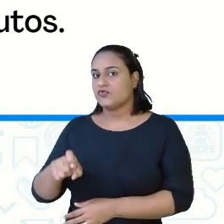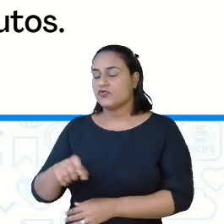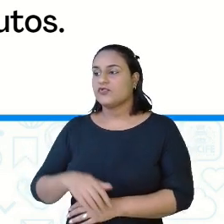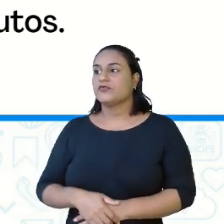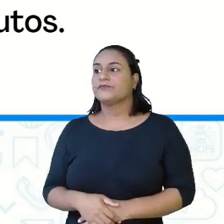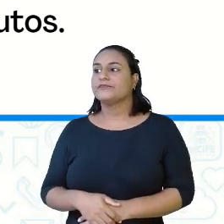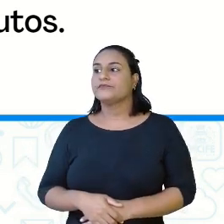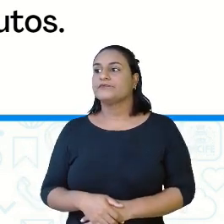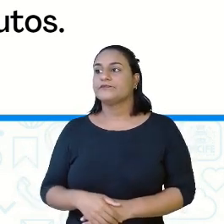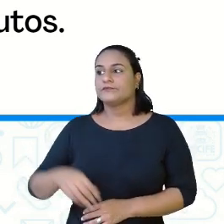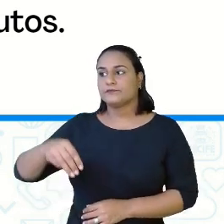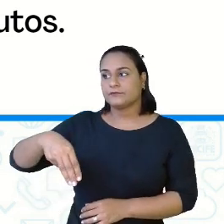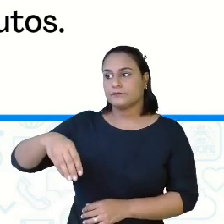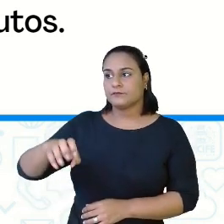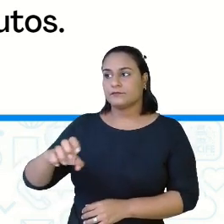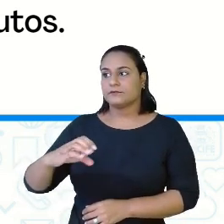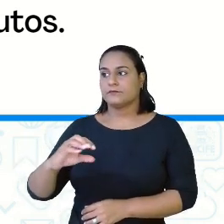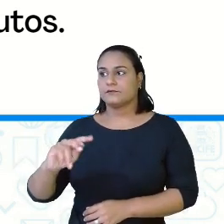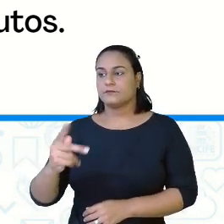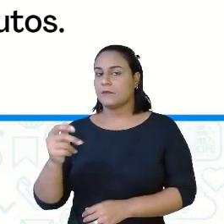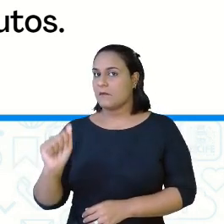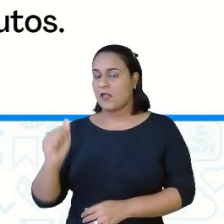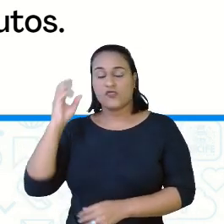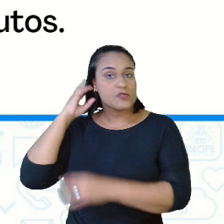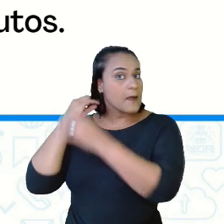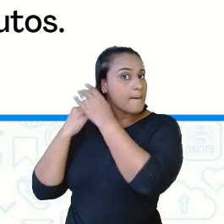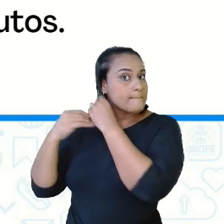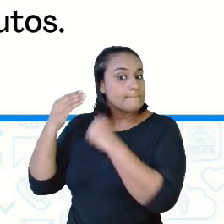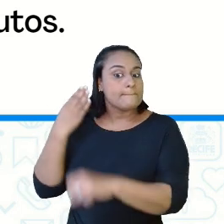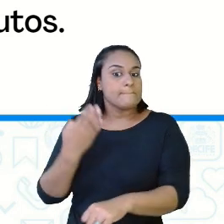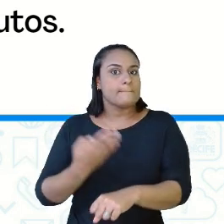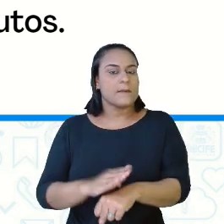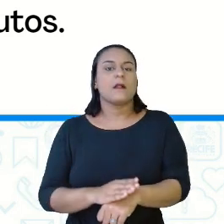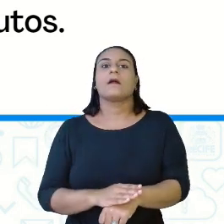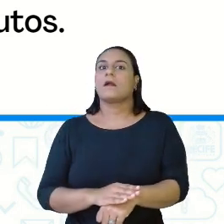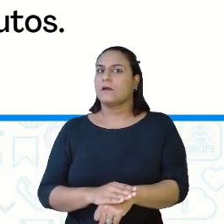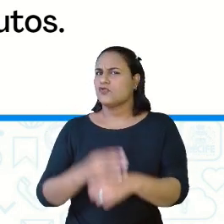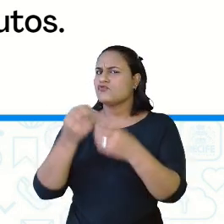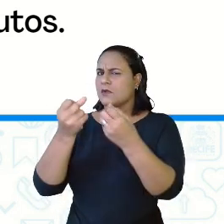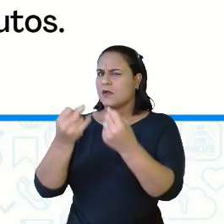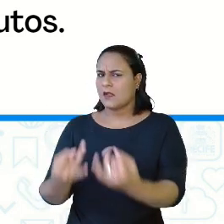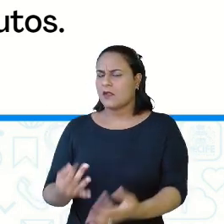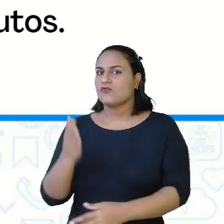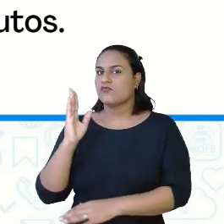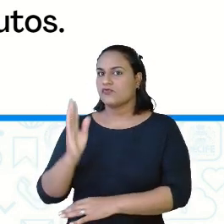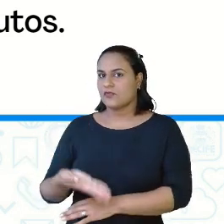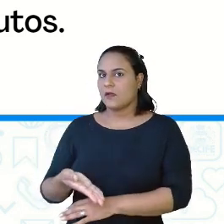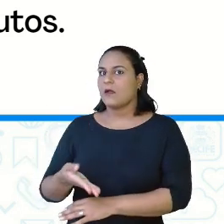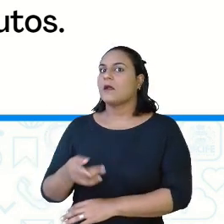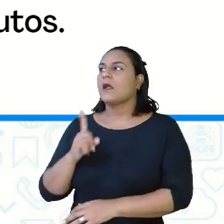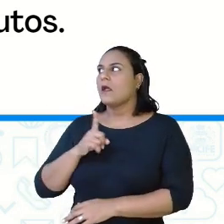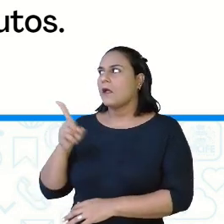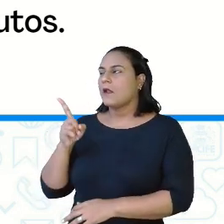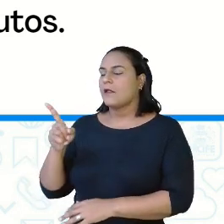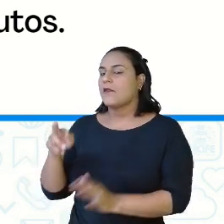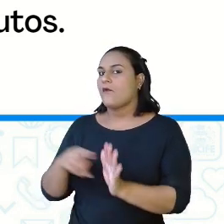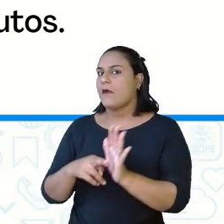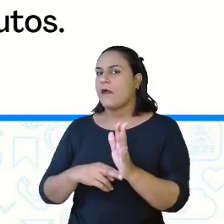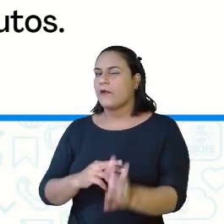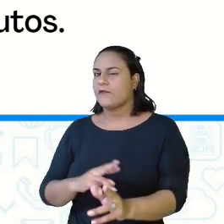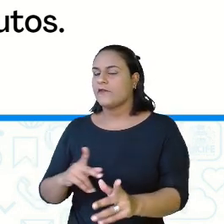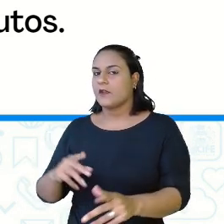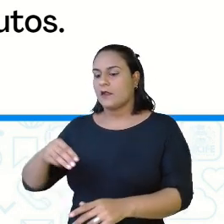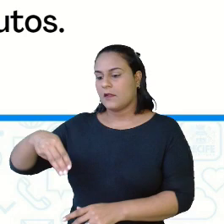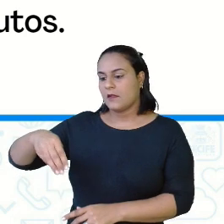uma mecha branca no cabelo. Essa aí não tem como errar, porque a gente falou demais sobre isso. Ela é a exceção da regra lá do